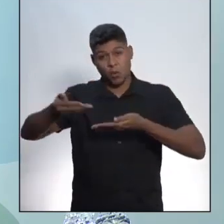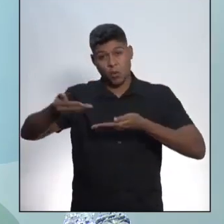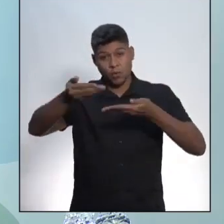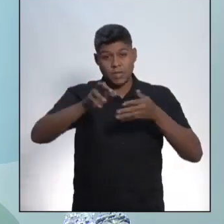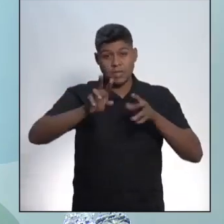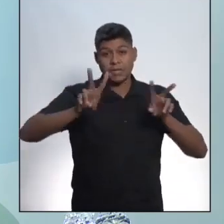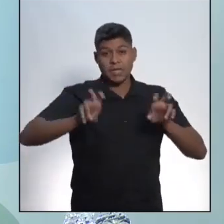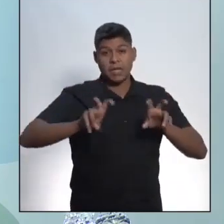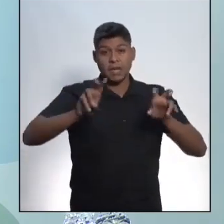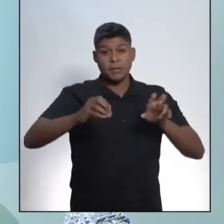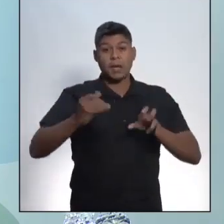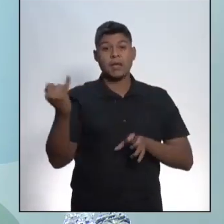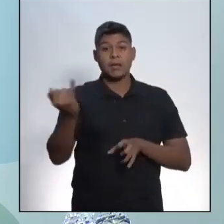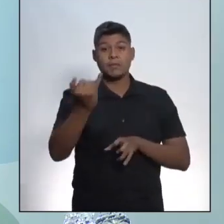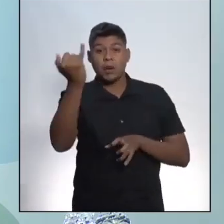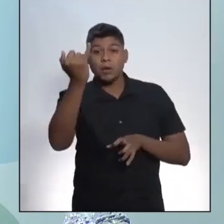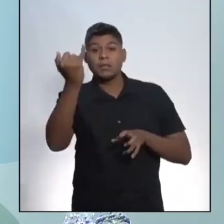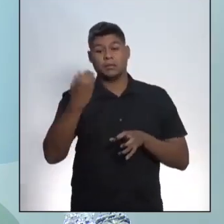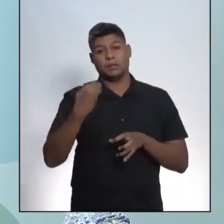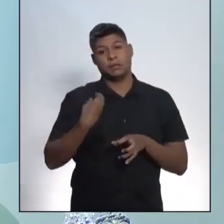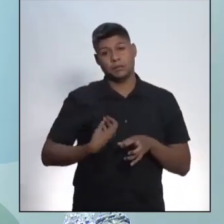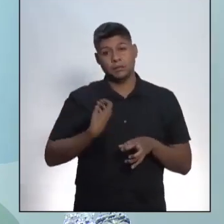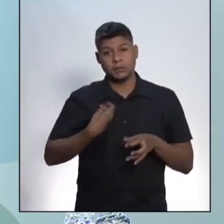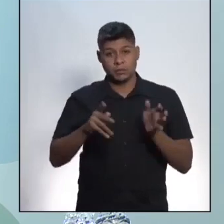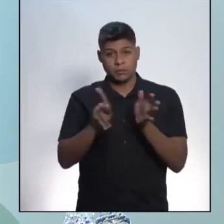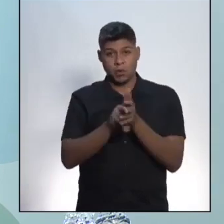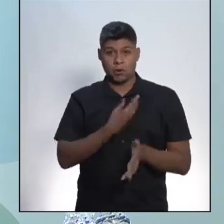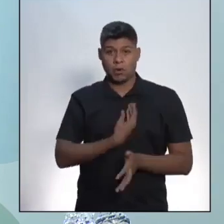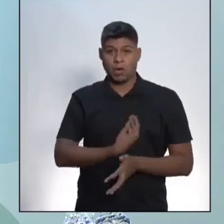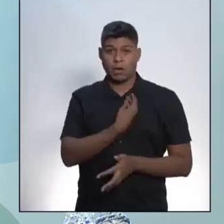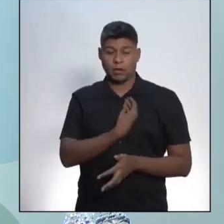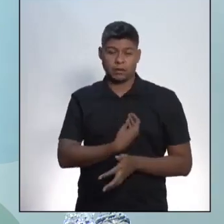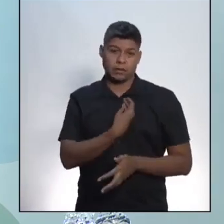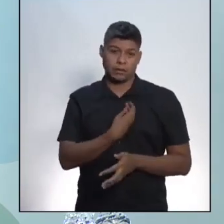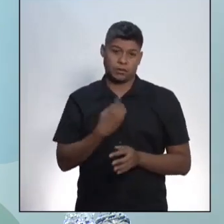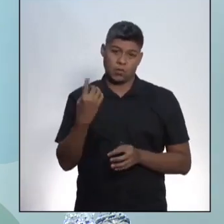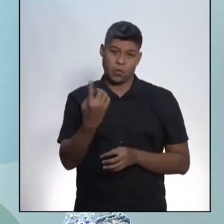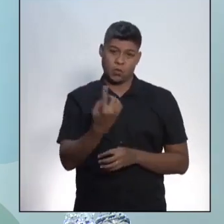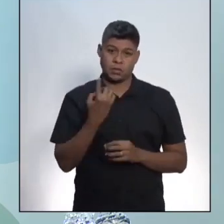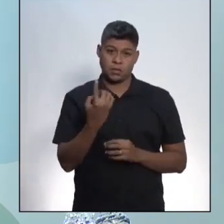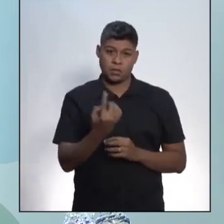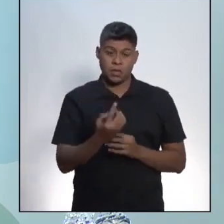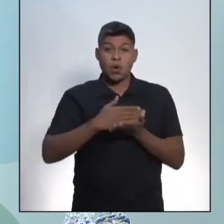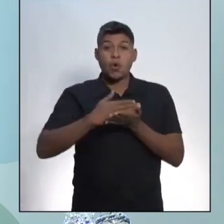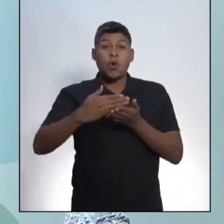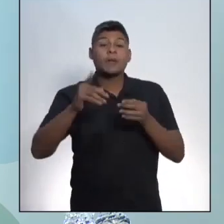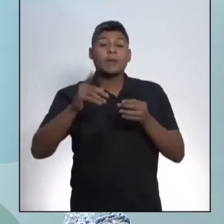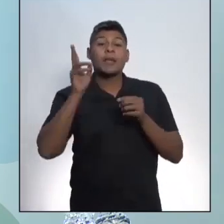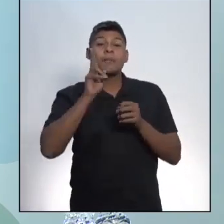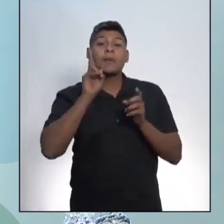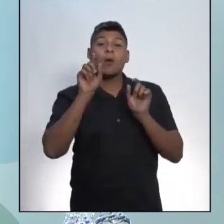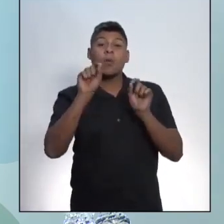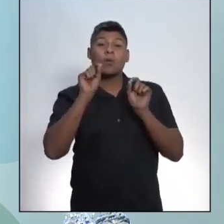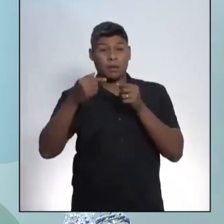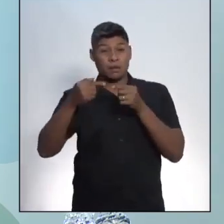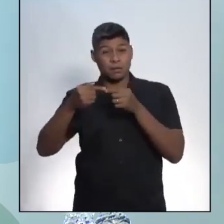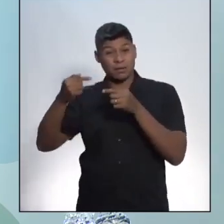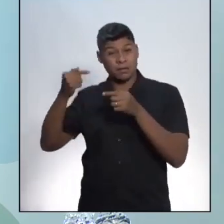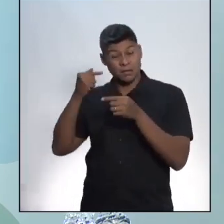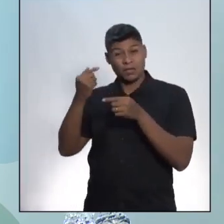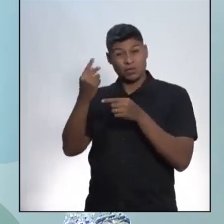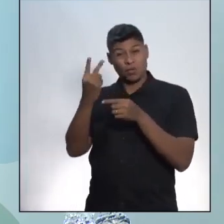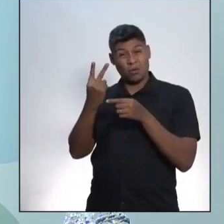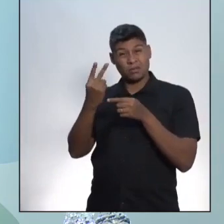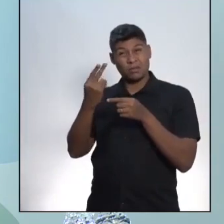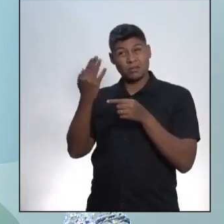temas que são importantes e relevantes para essa realidade que a gente está enfrentando. E vou começar lembrando que 2 programas anteriores,